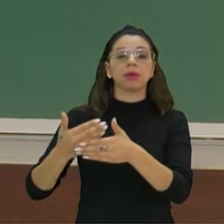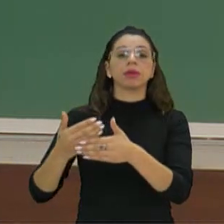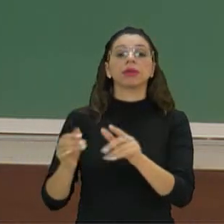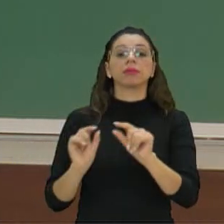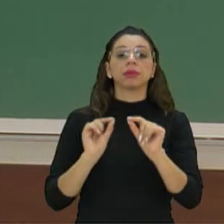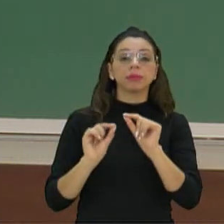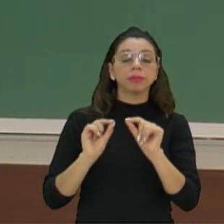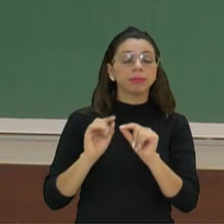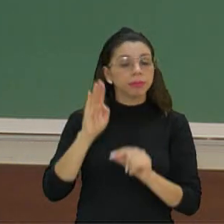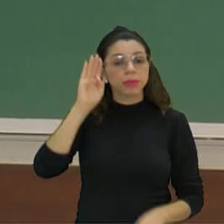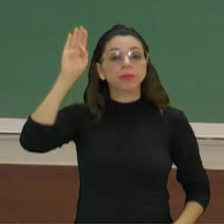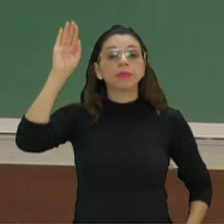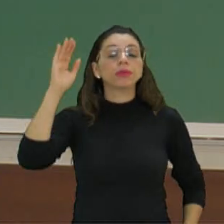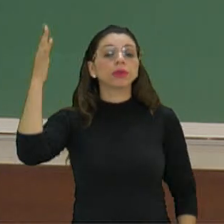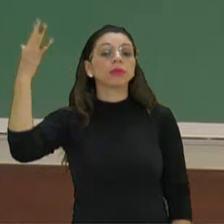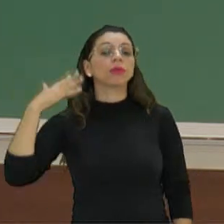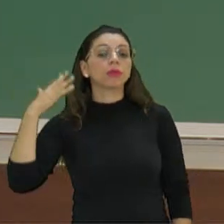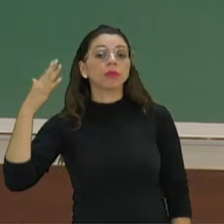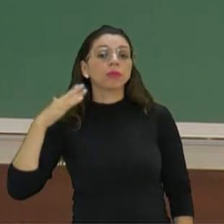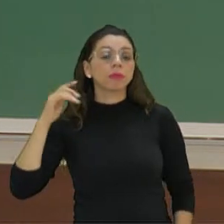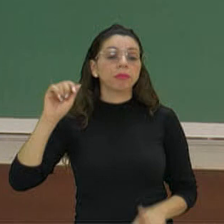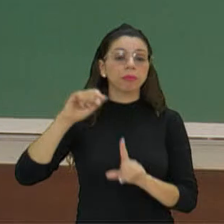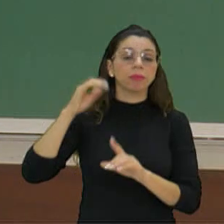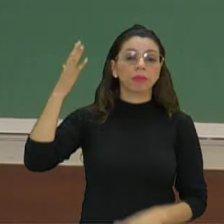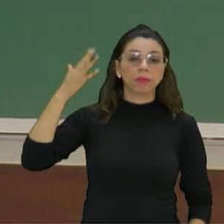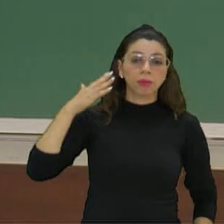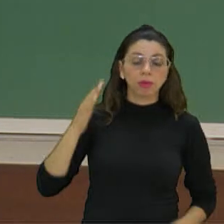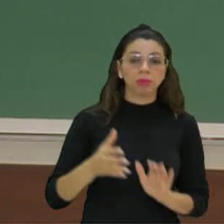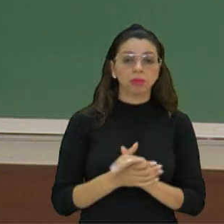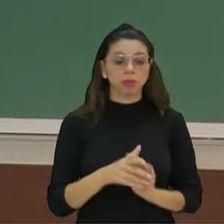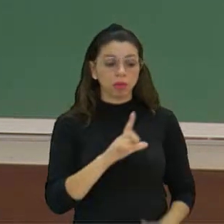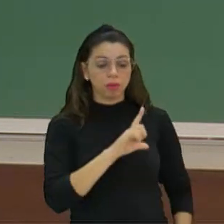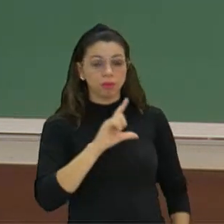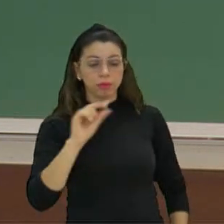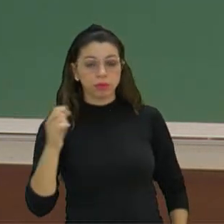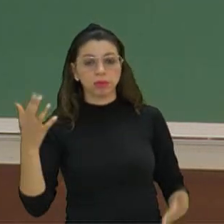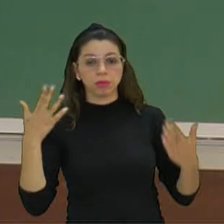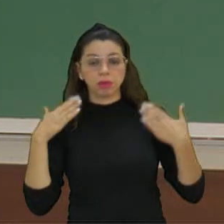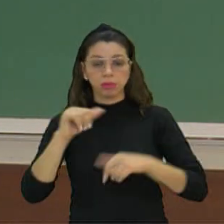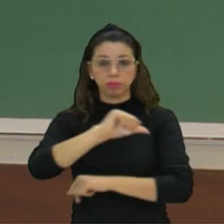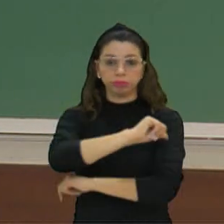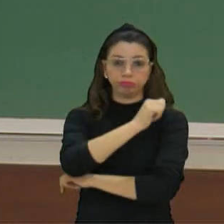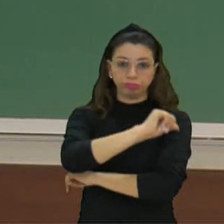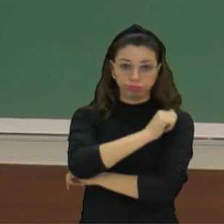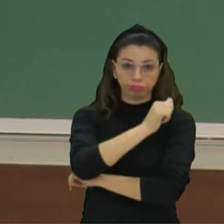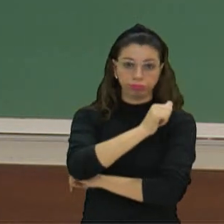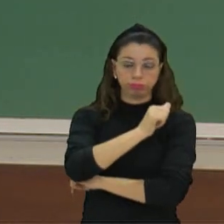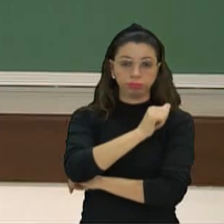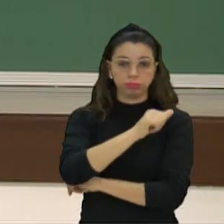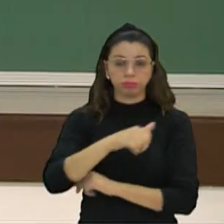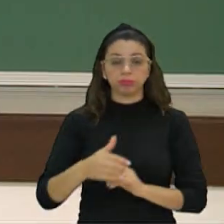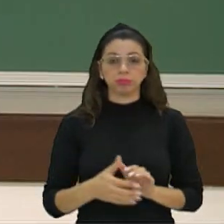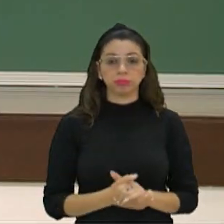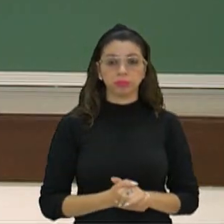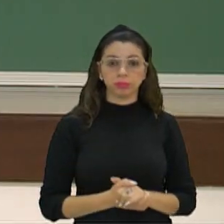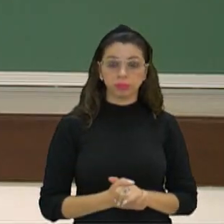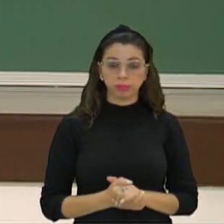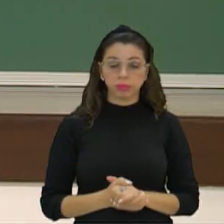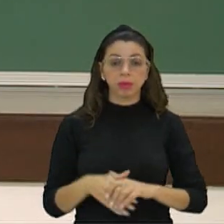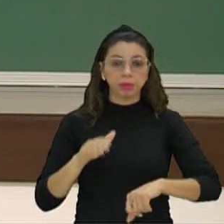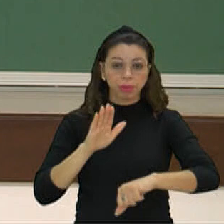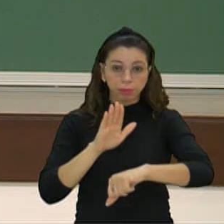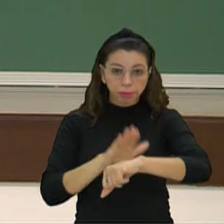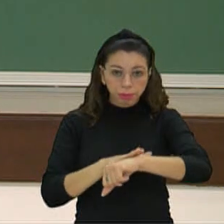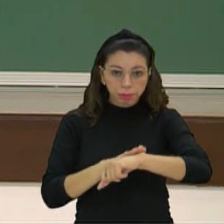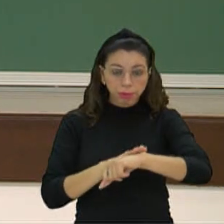quando a família imperial costumava fugir do calor da cidade do Rio de Janeiro, ok? Agora eu vou dar um tempinho